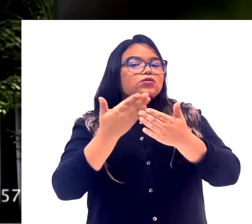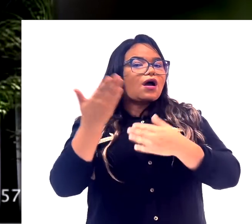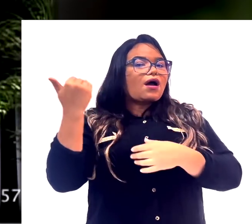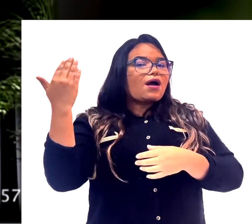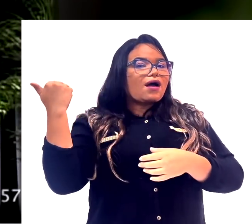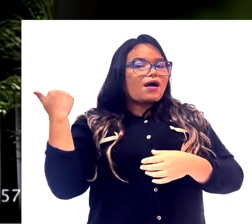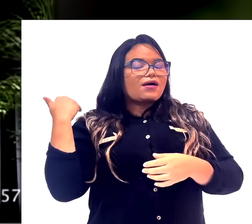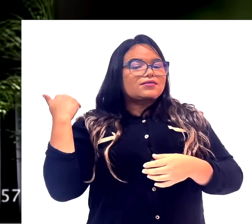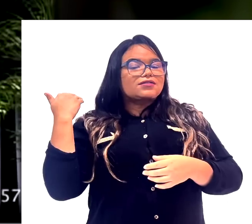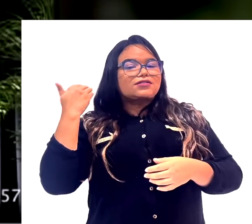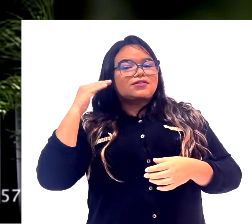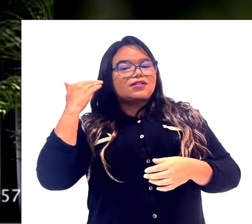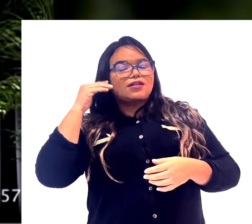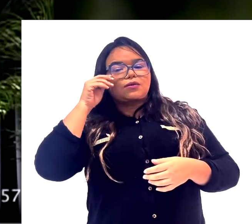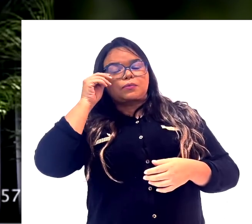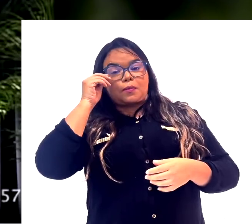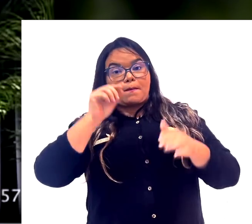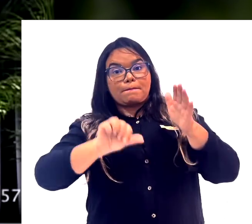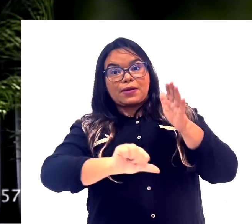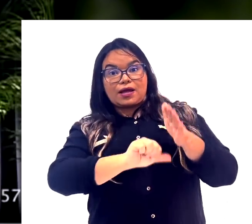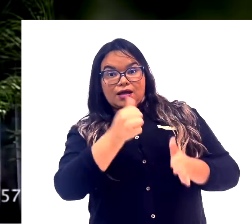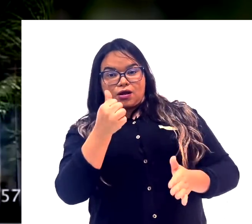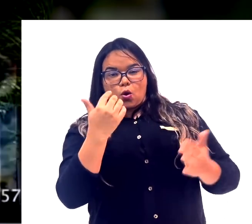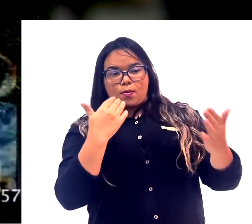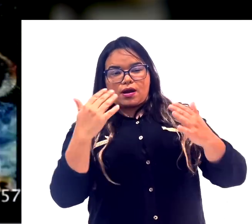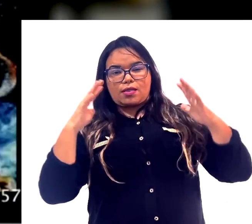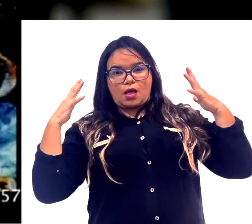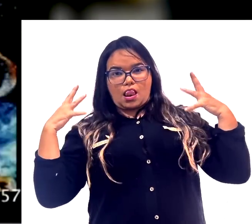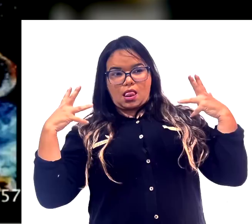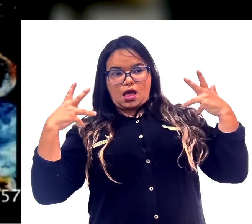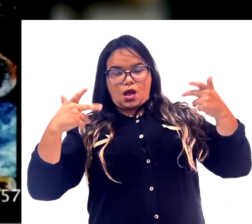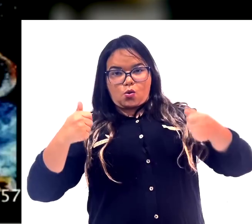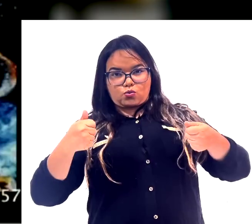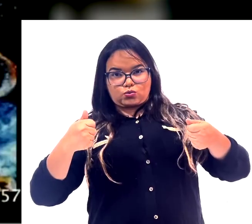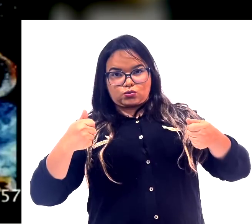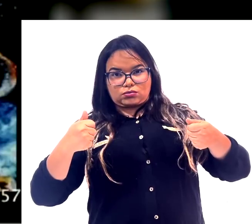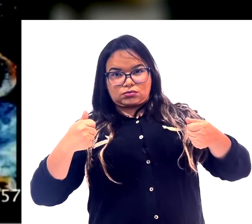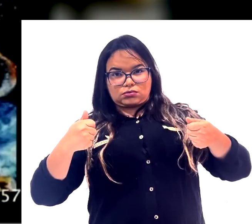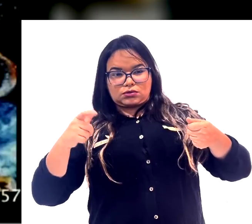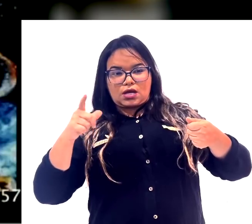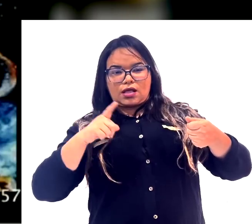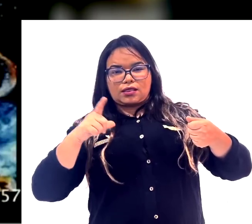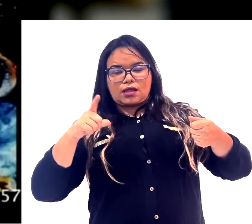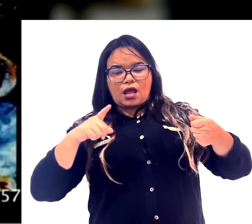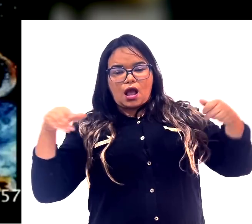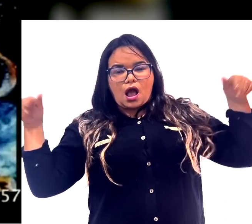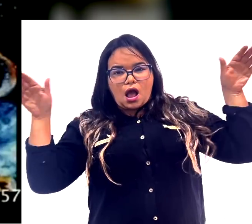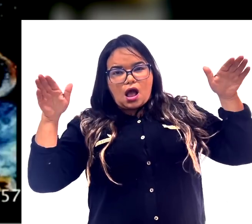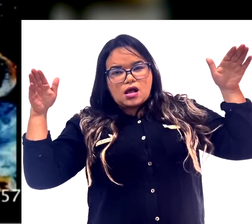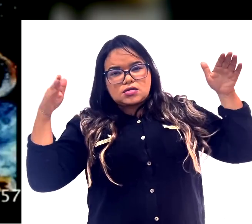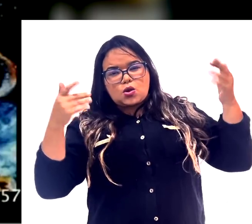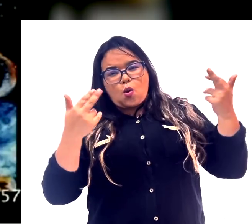ir. O primeiro era como o leão, mas tinha asas de águia.